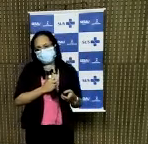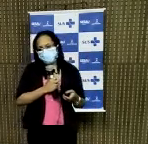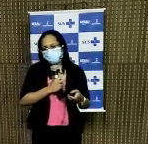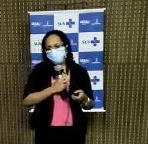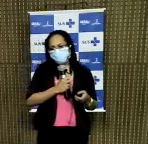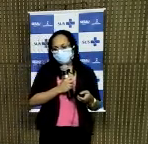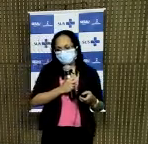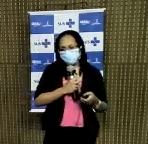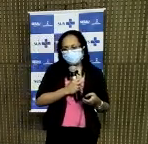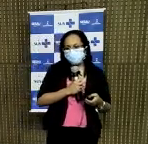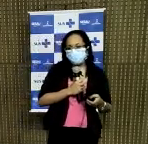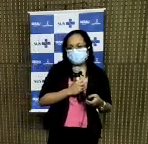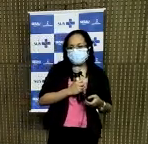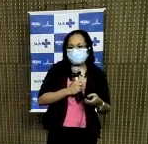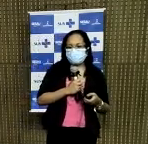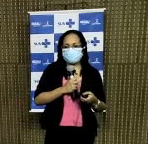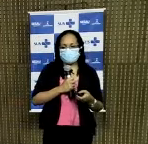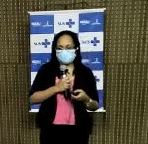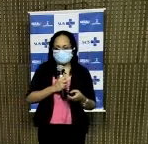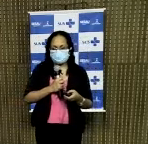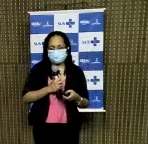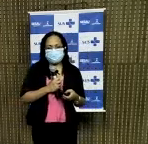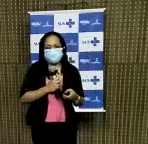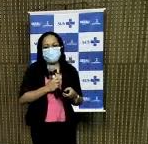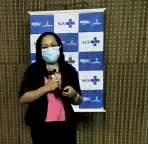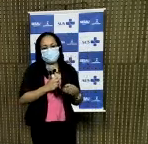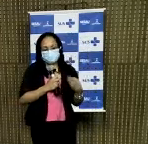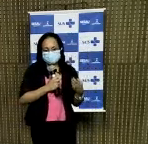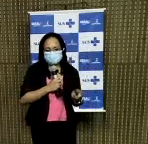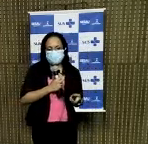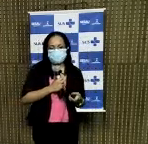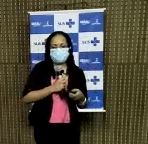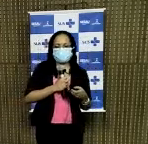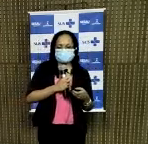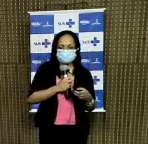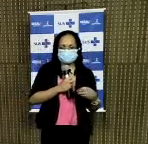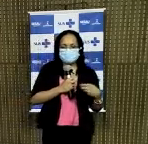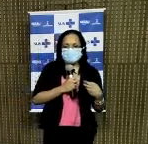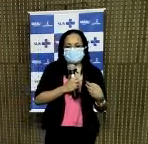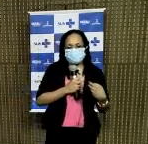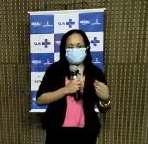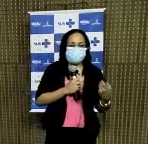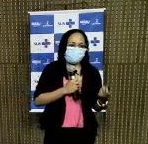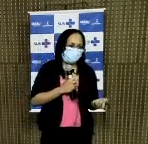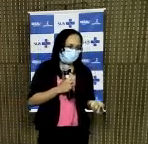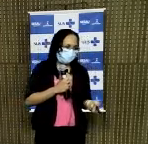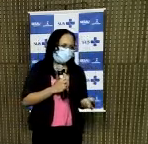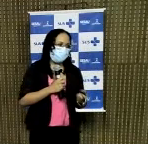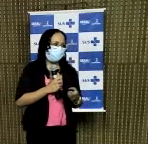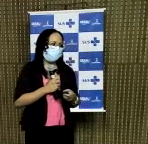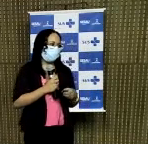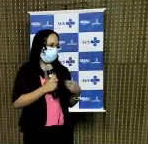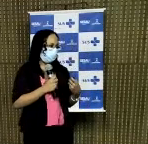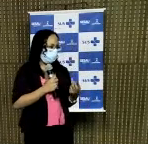4 realizadas pelo médico. Em relação ao odonto, também temos esse problema, tivemos essa